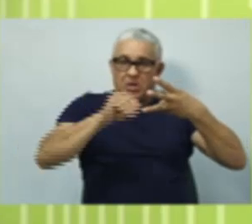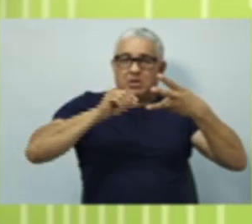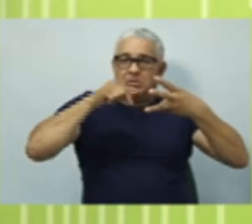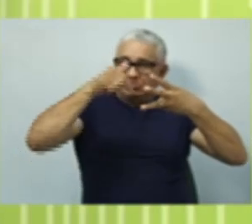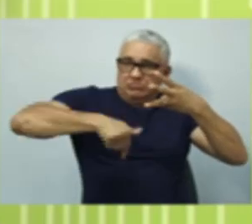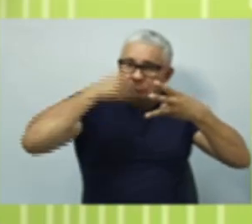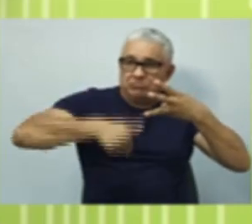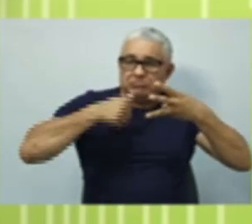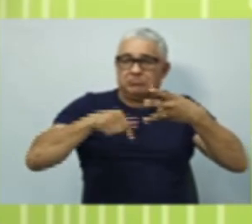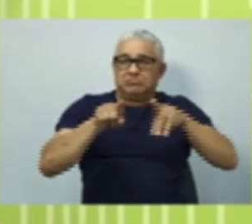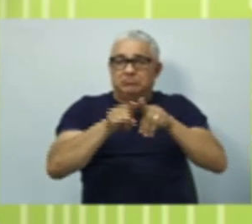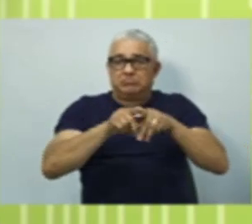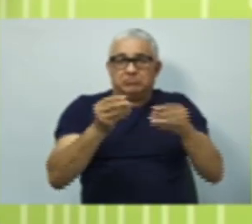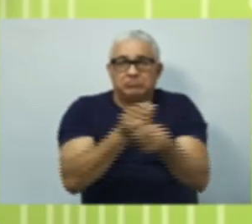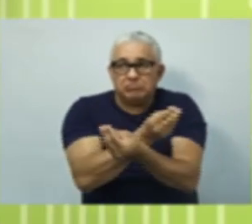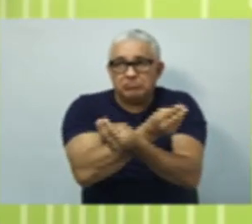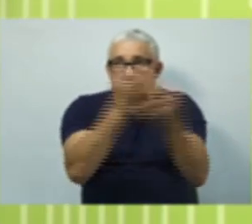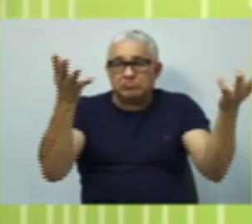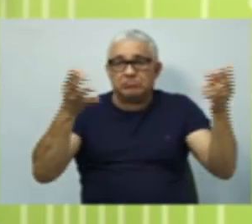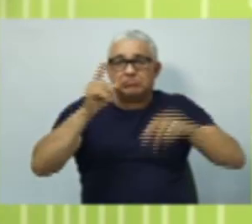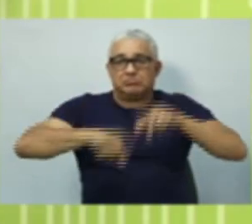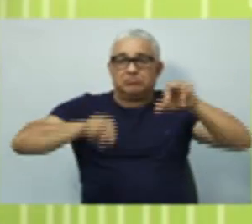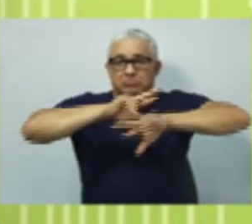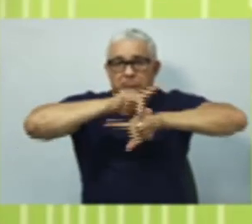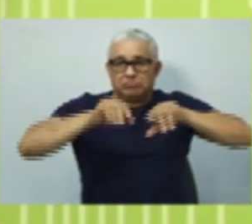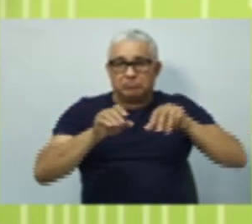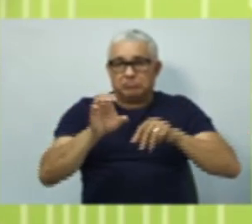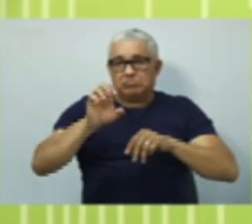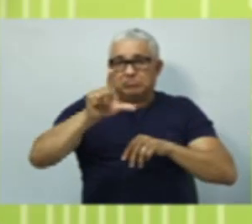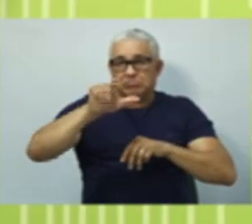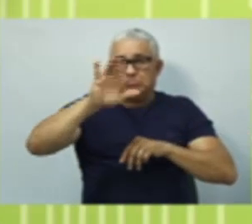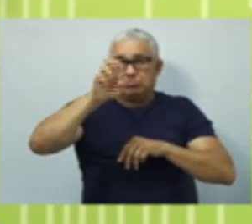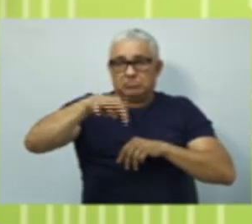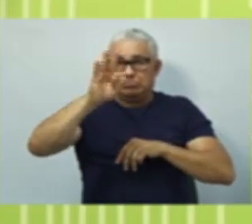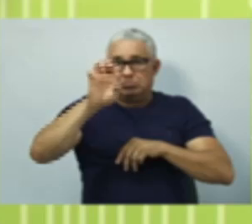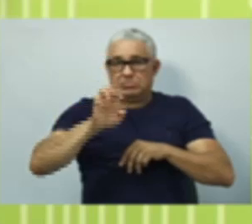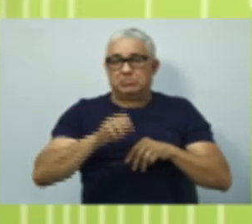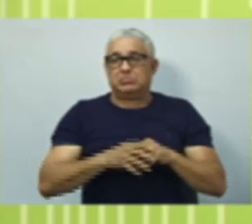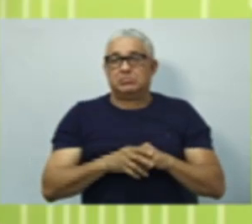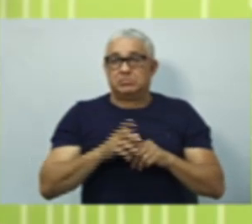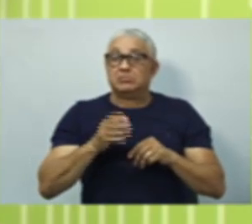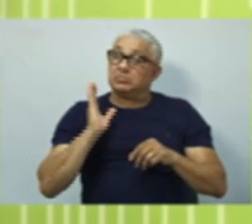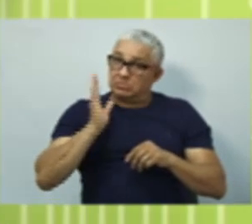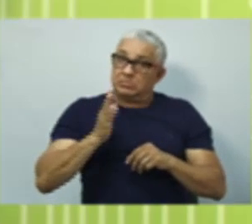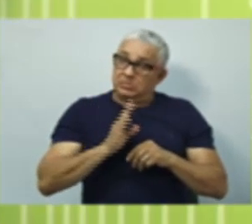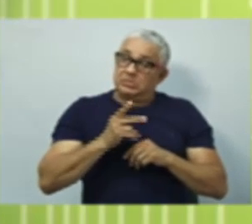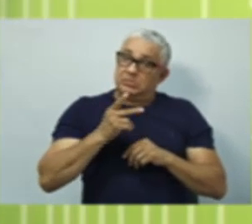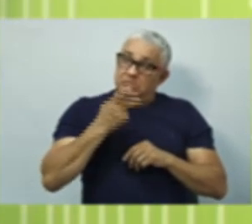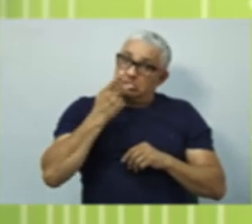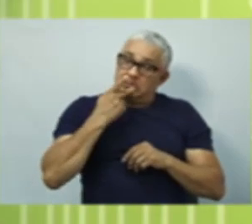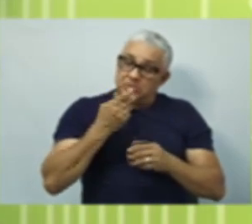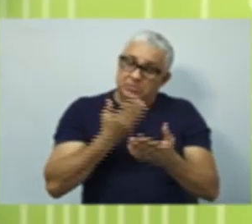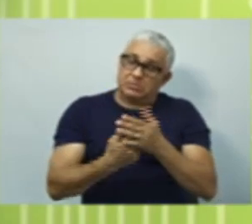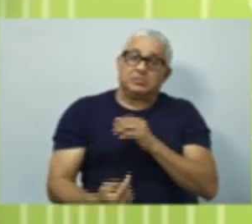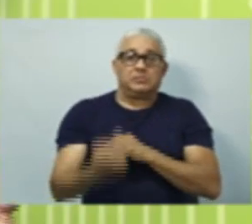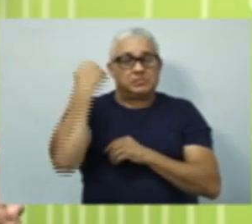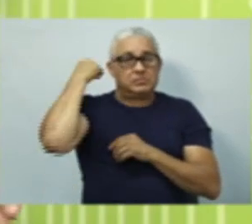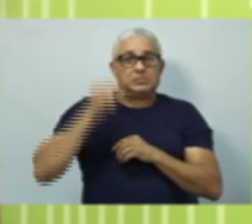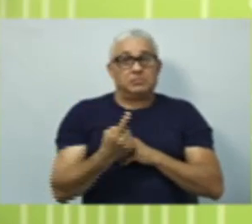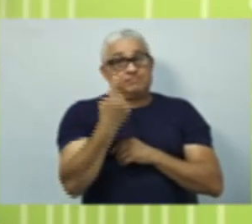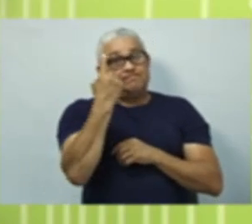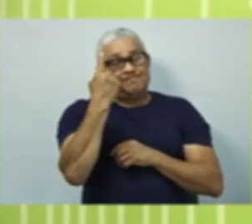e disponibilizar esse produto ao cliente. Exceto, nós já comentamos nas nossas aulas, que